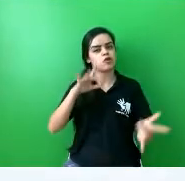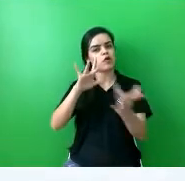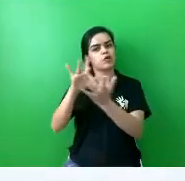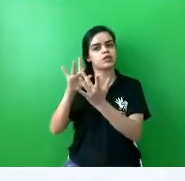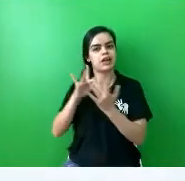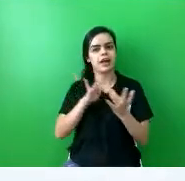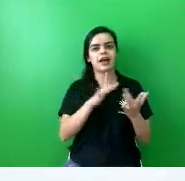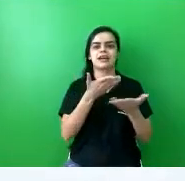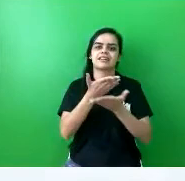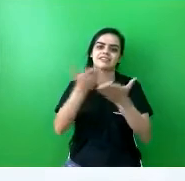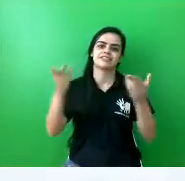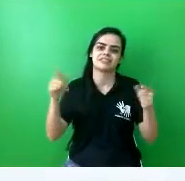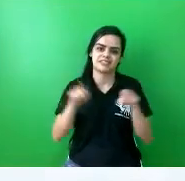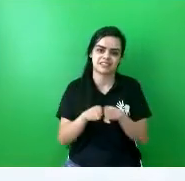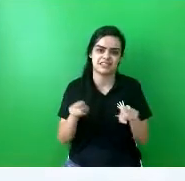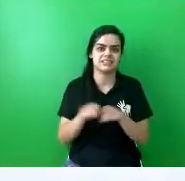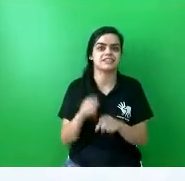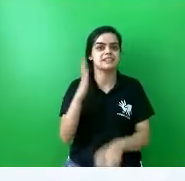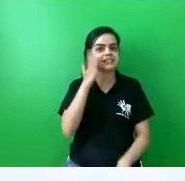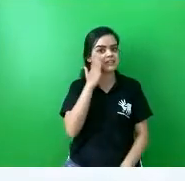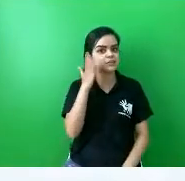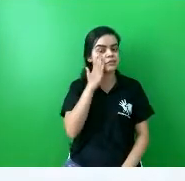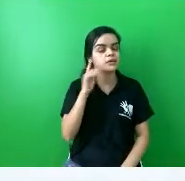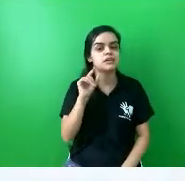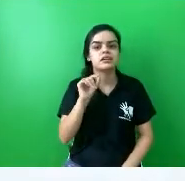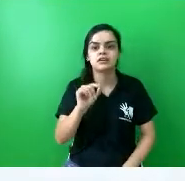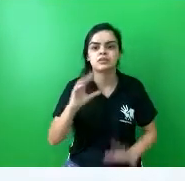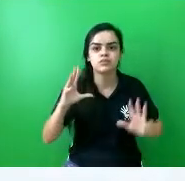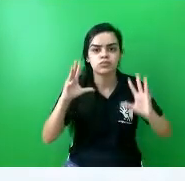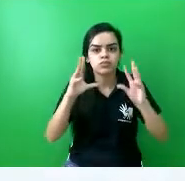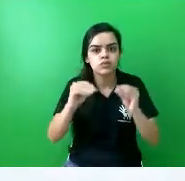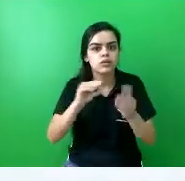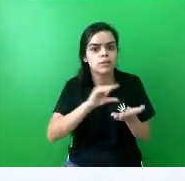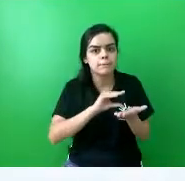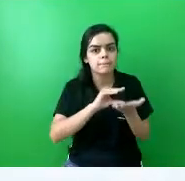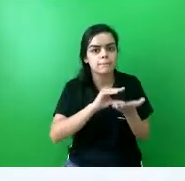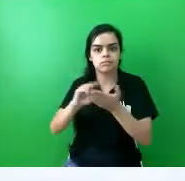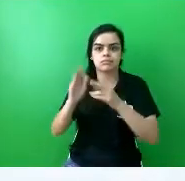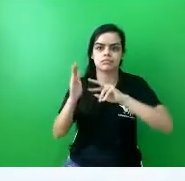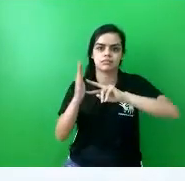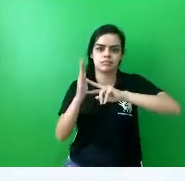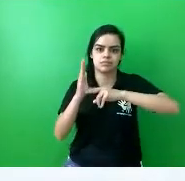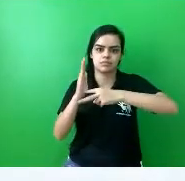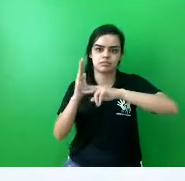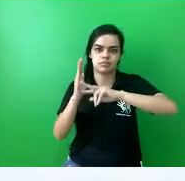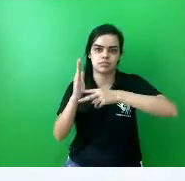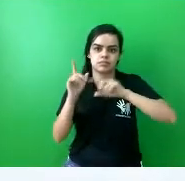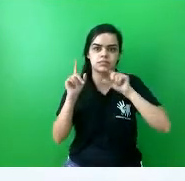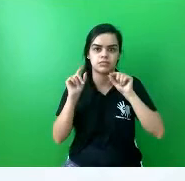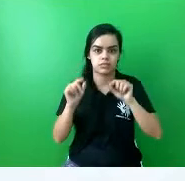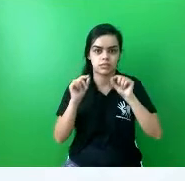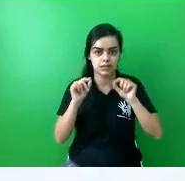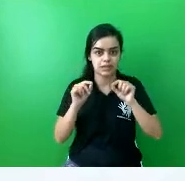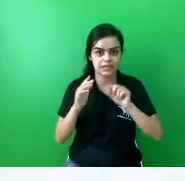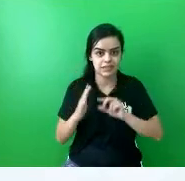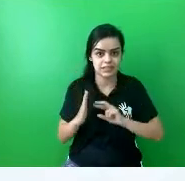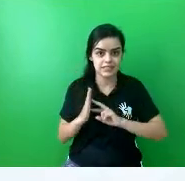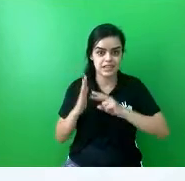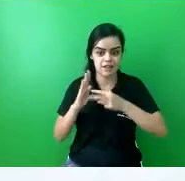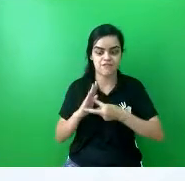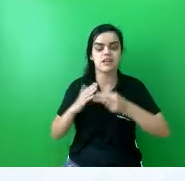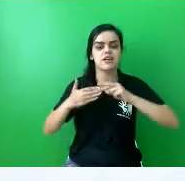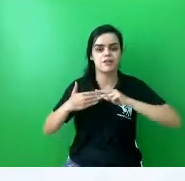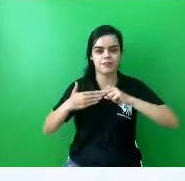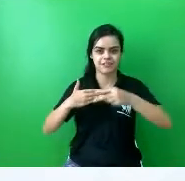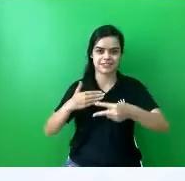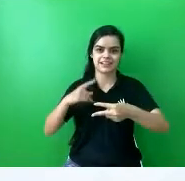familiarizando, né, com vocês, e sabendo que tudo que eles investem no sindicato, este é o resultado,